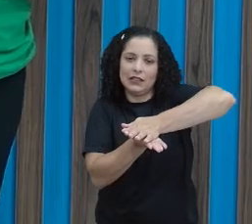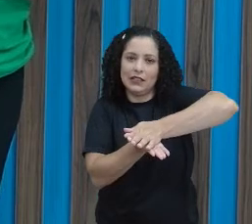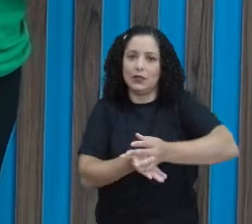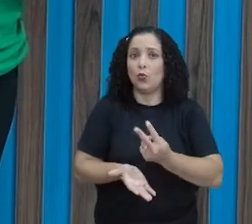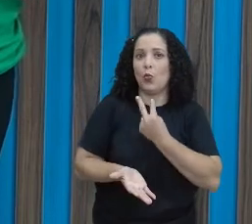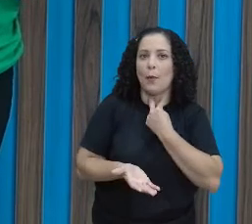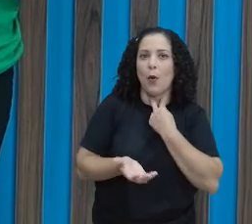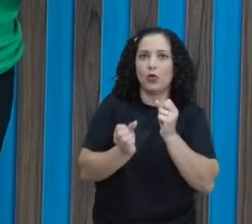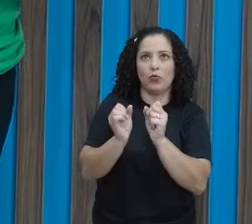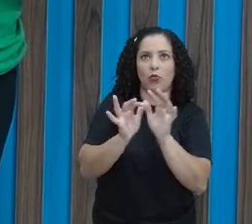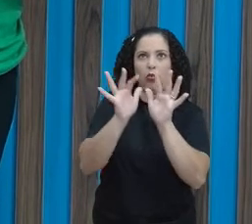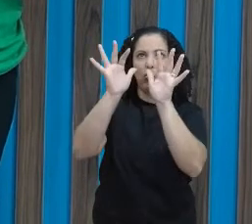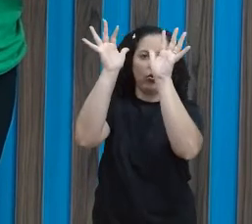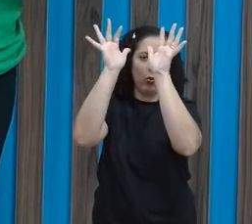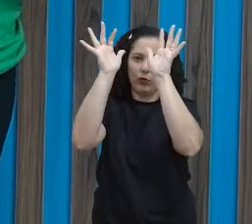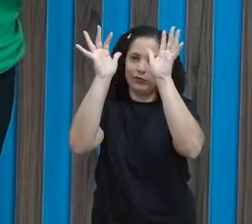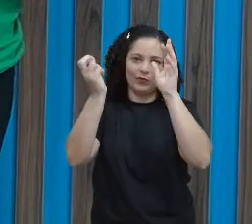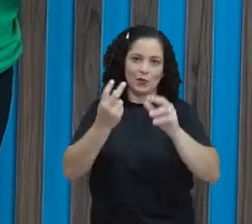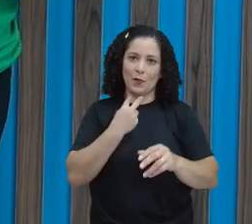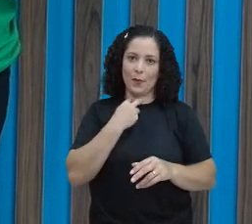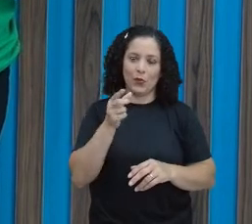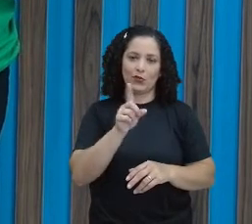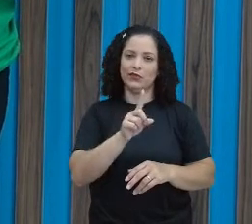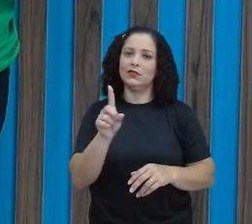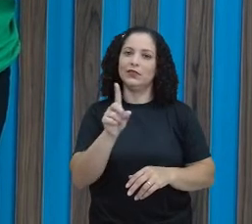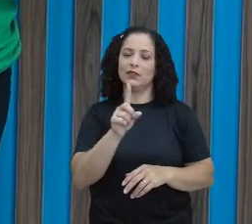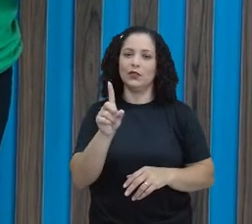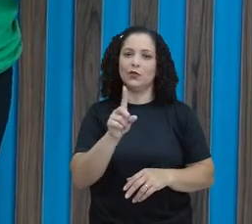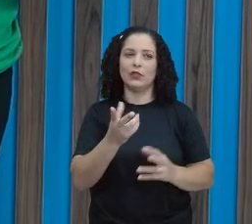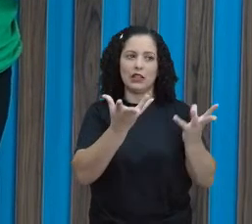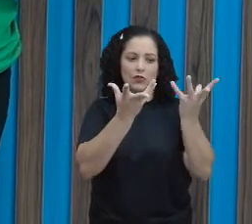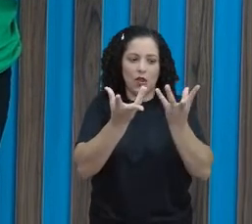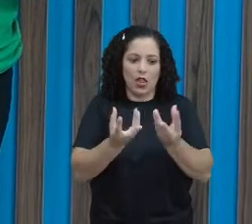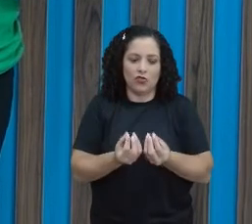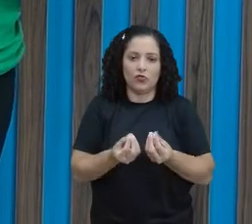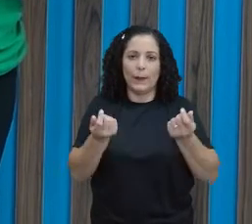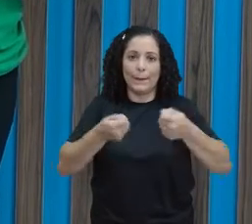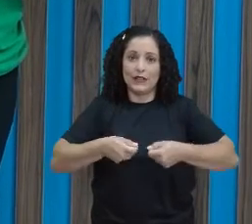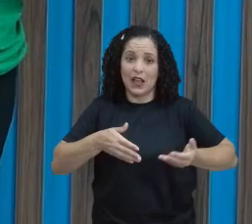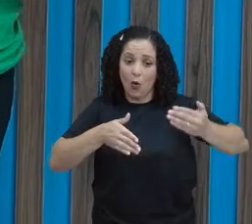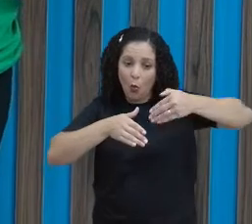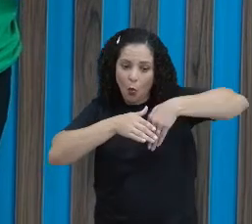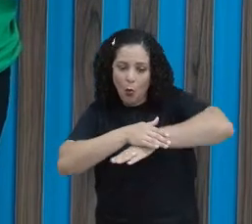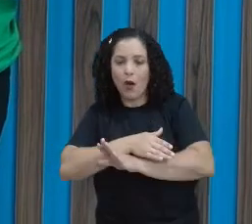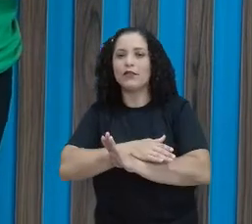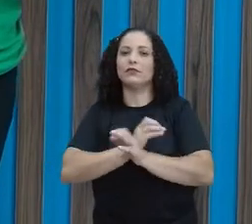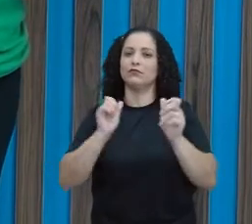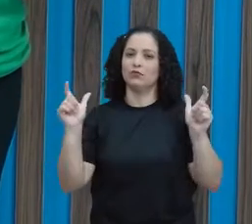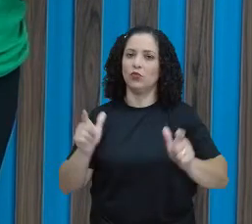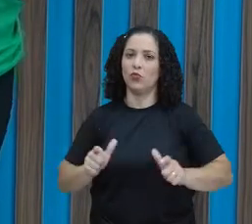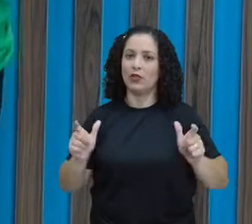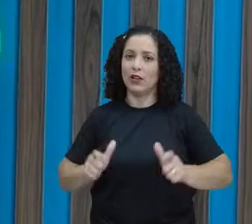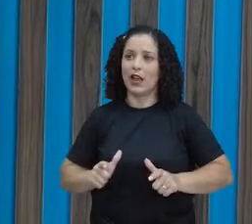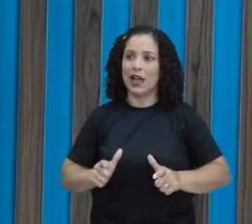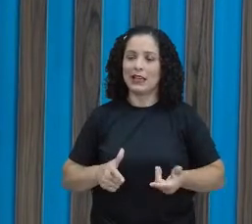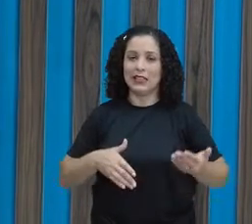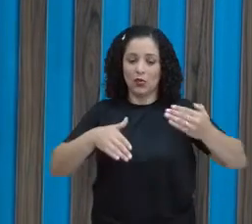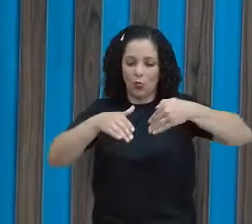escapar. Precisam ser, esse resto, esse resíduo de urânio precisa ser armazenado, né, em algum material desse